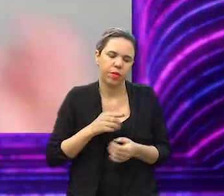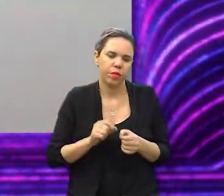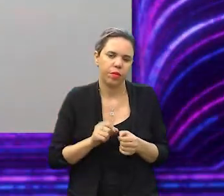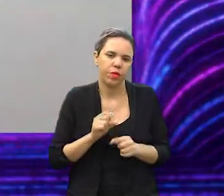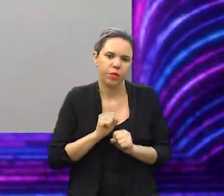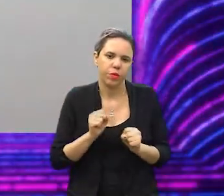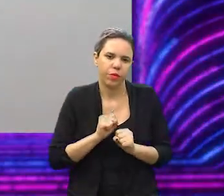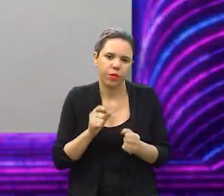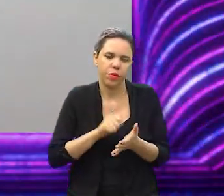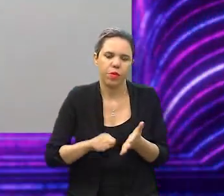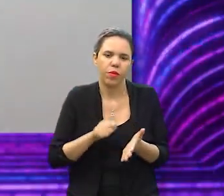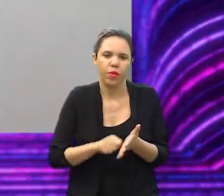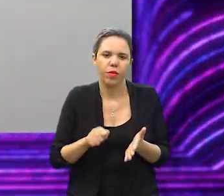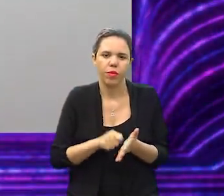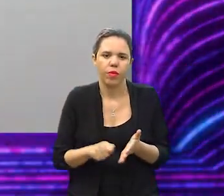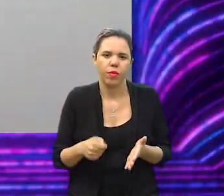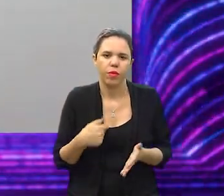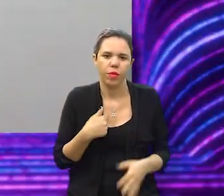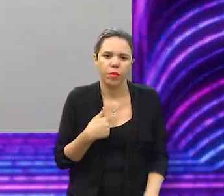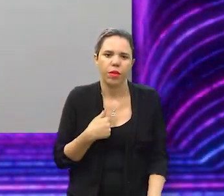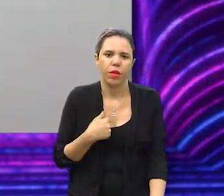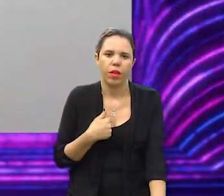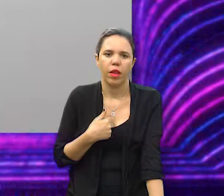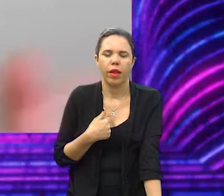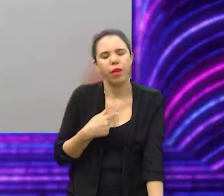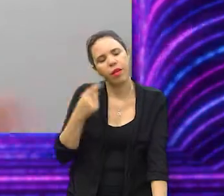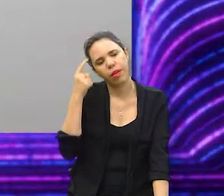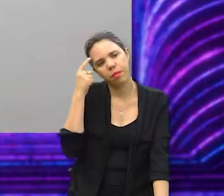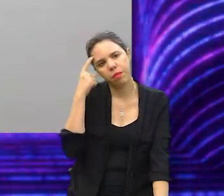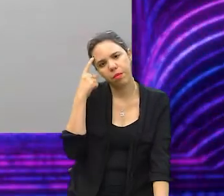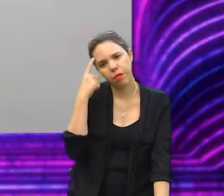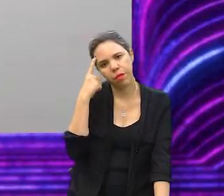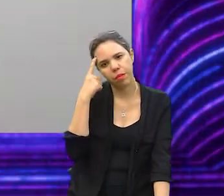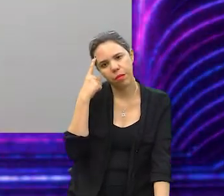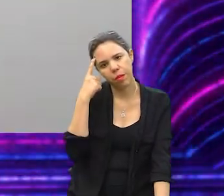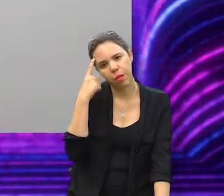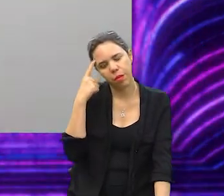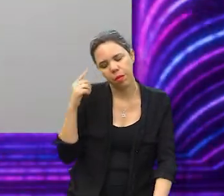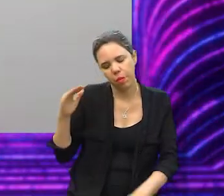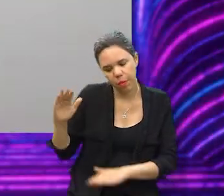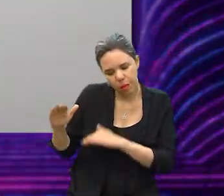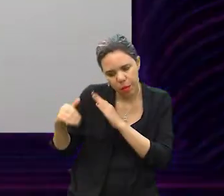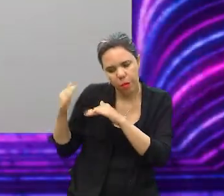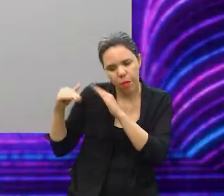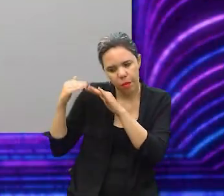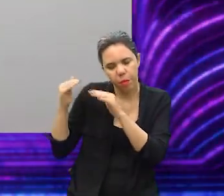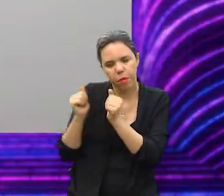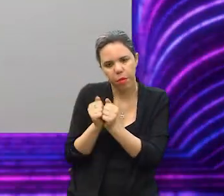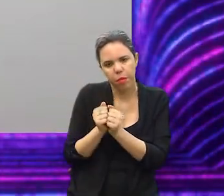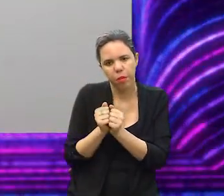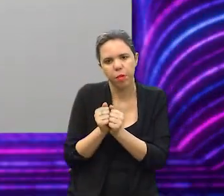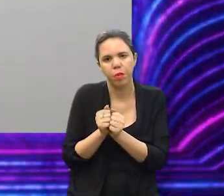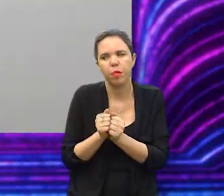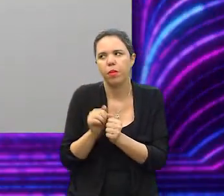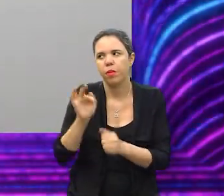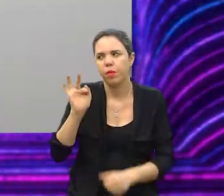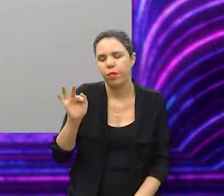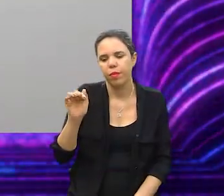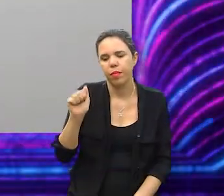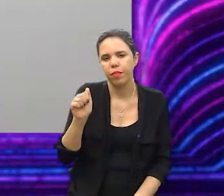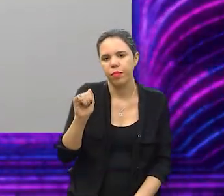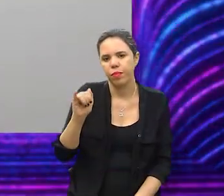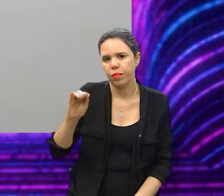adoro escrever, eu pensei, né, e estou desenvolvendo junto com o Fábio, que é